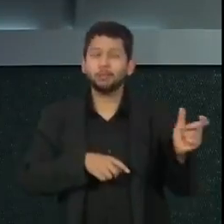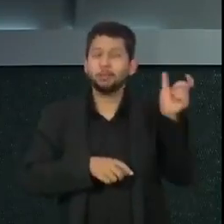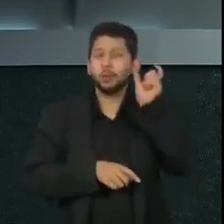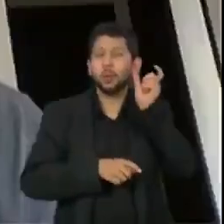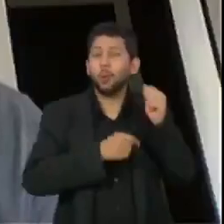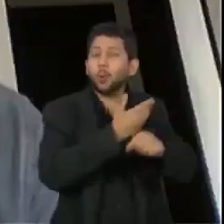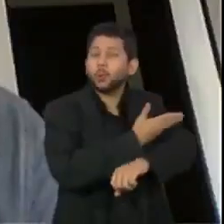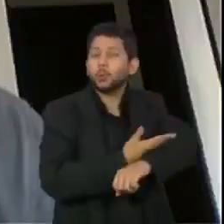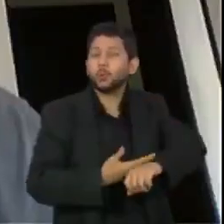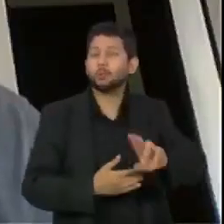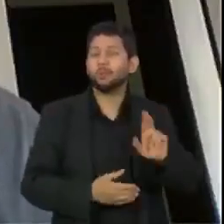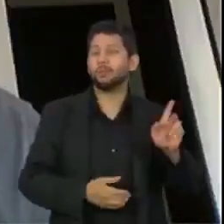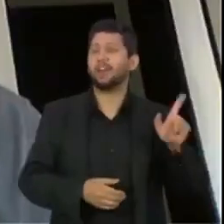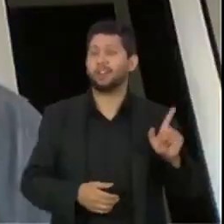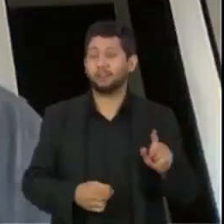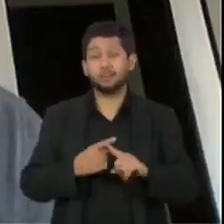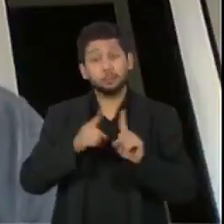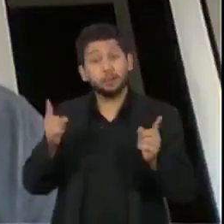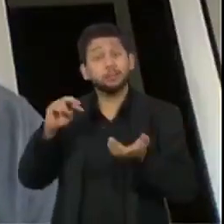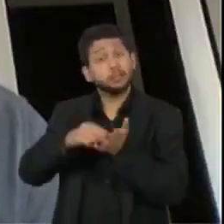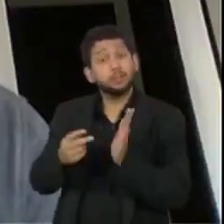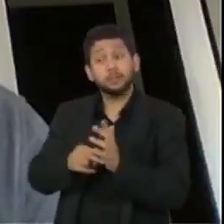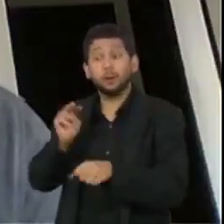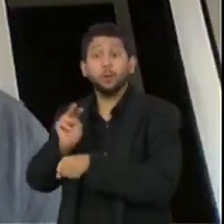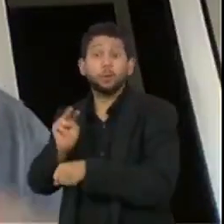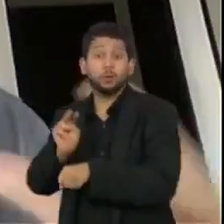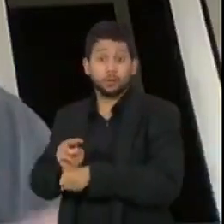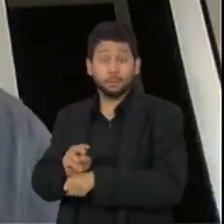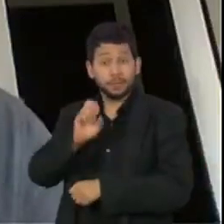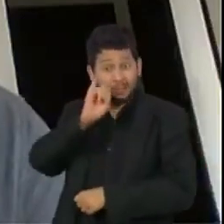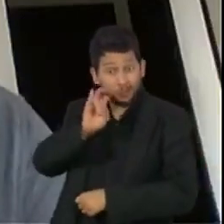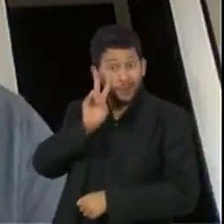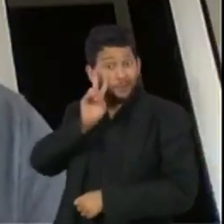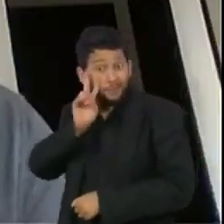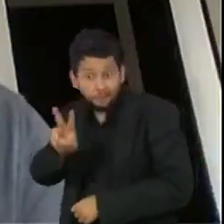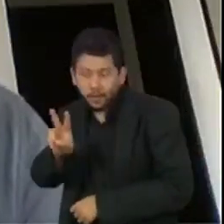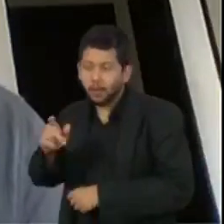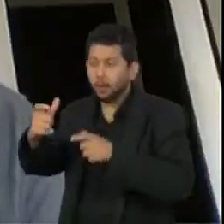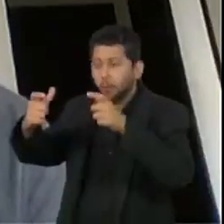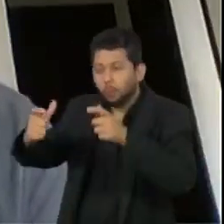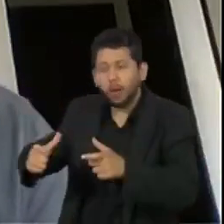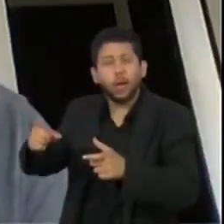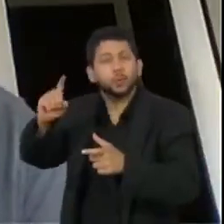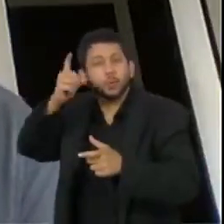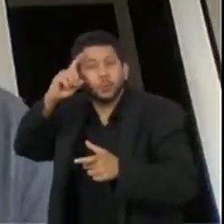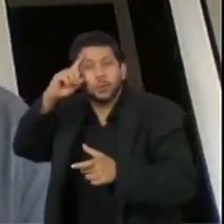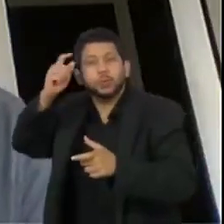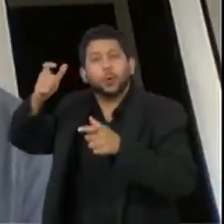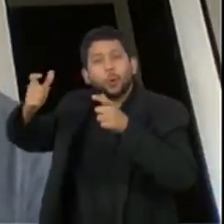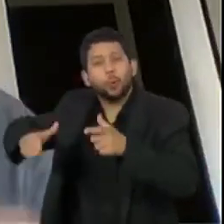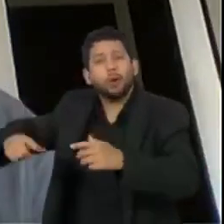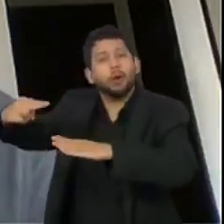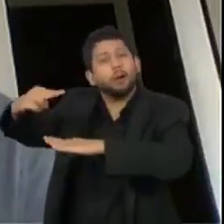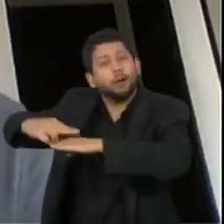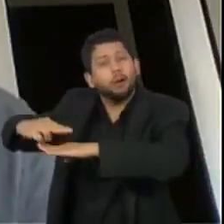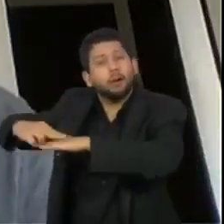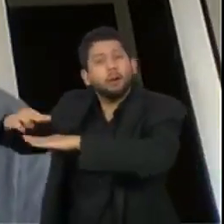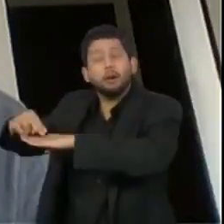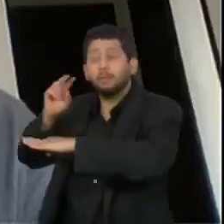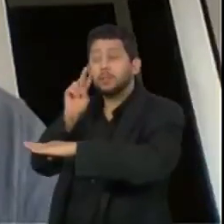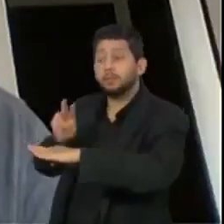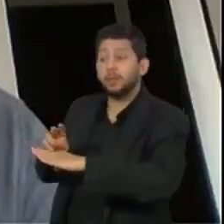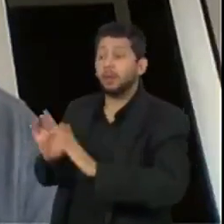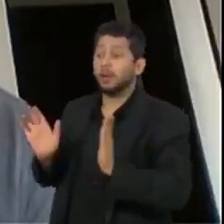pouco estranho, mas, no geral, quando as pessoas conhecem como que funciona o dia a dia de um serviço de cuidado paliativo, acaba